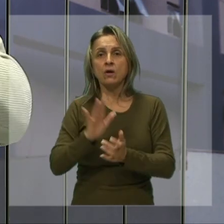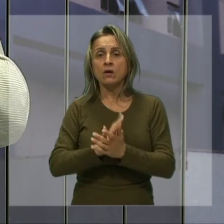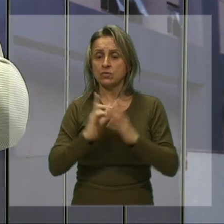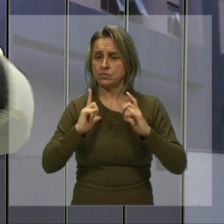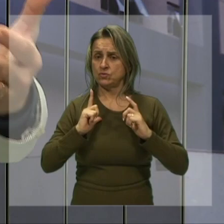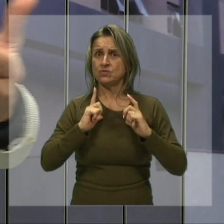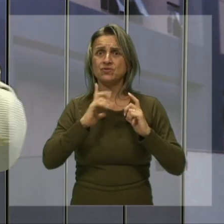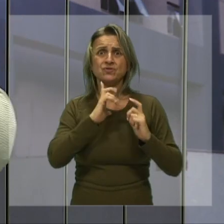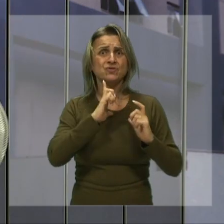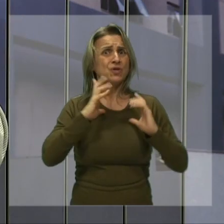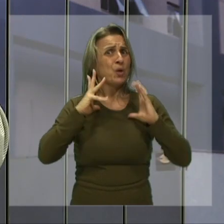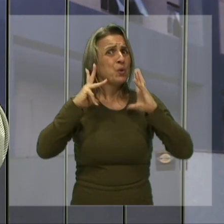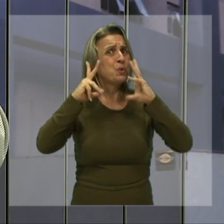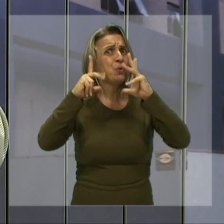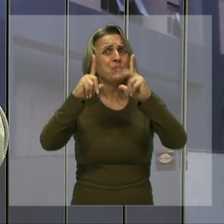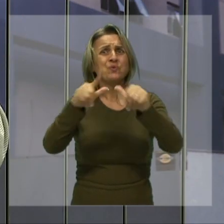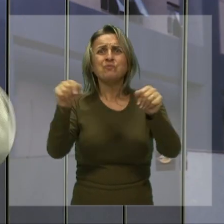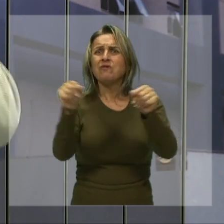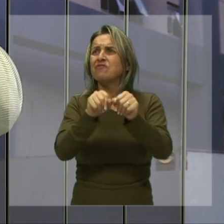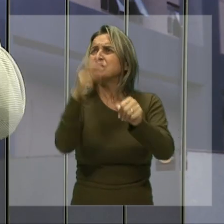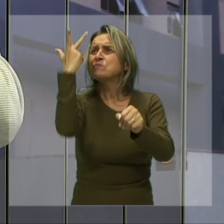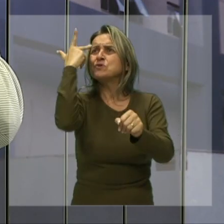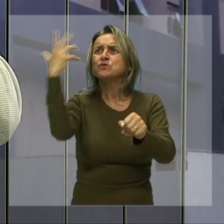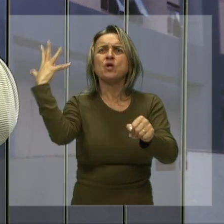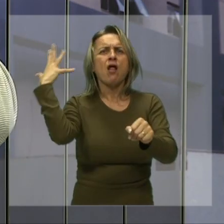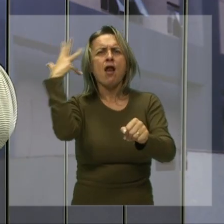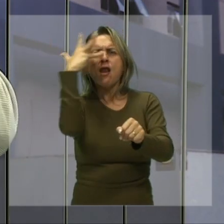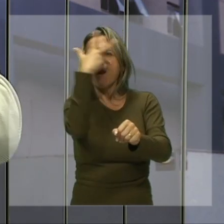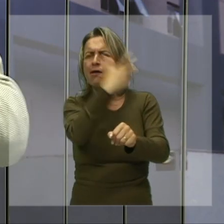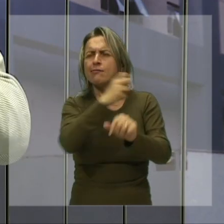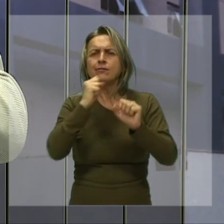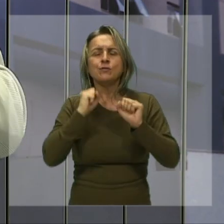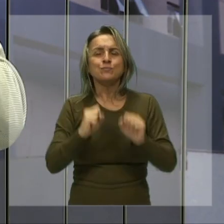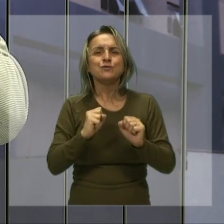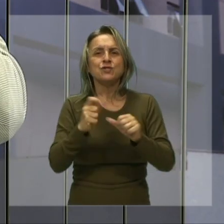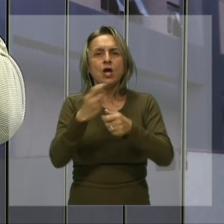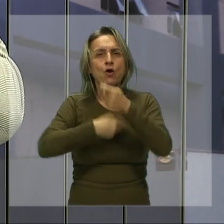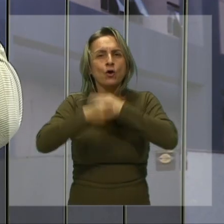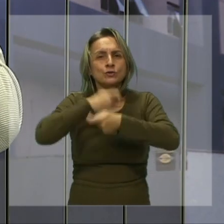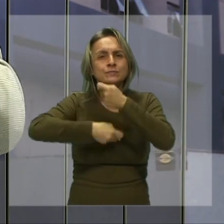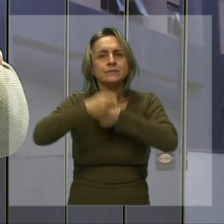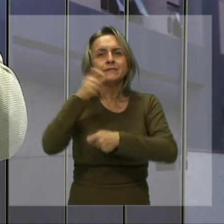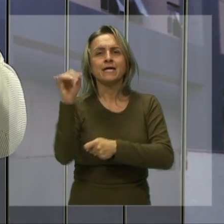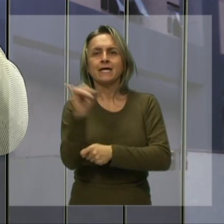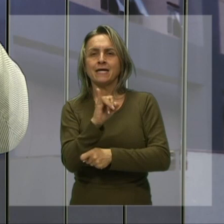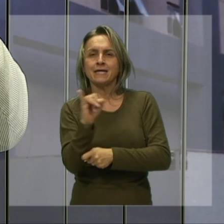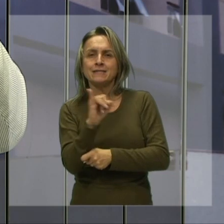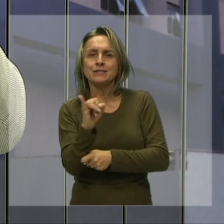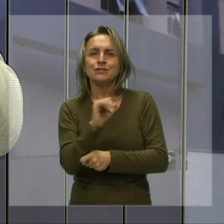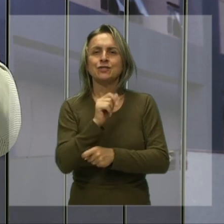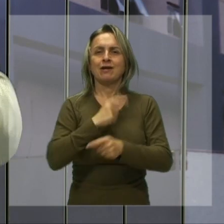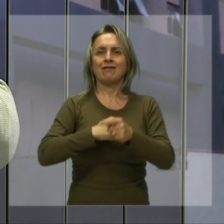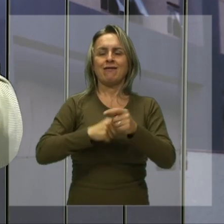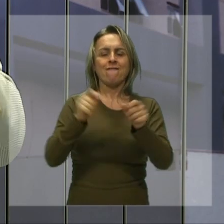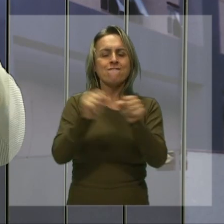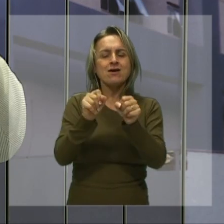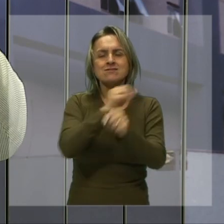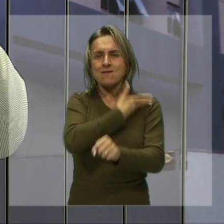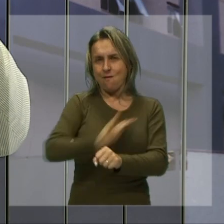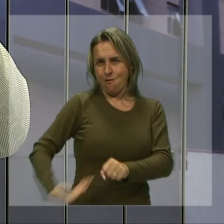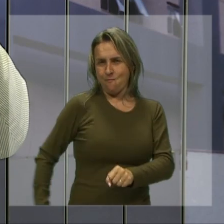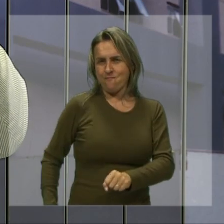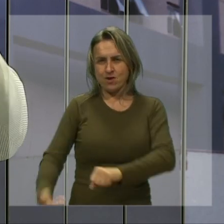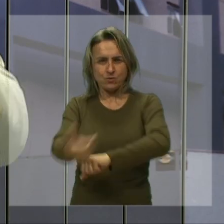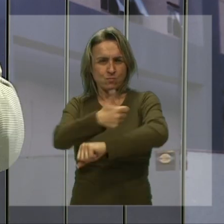para fazer o maior governo da história, porque ele podia enxugar a máquina 100%, ele podia fazer um governo enxuto, profissionalizar